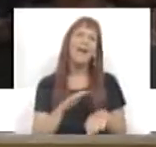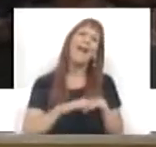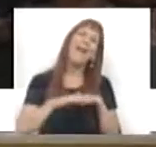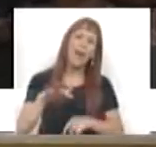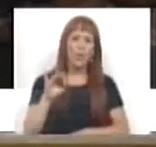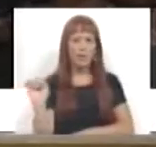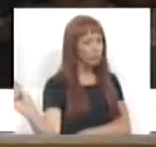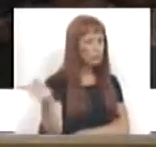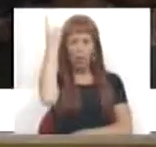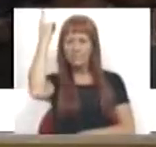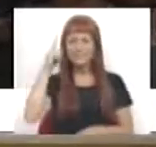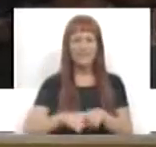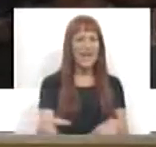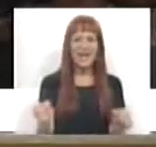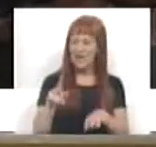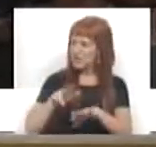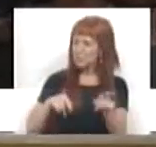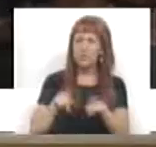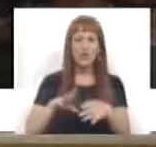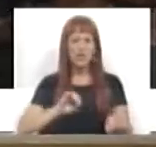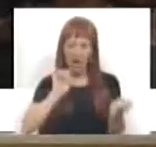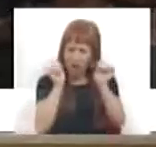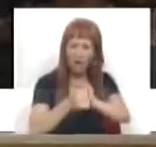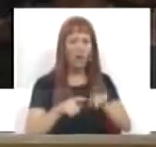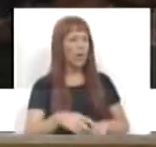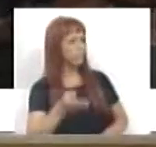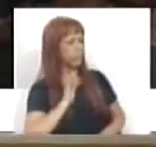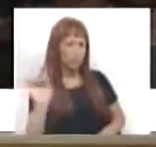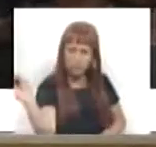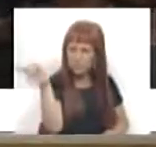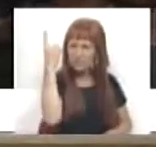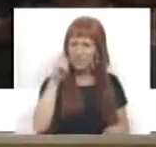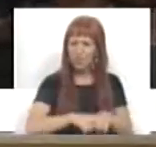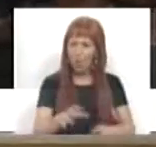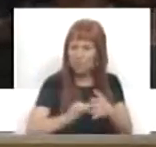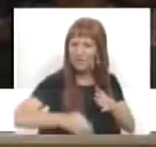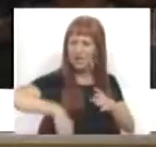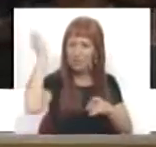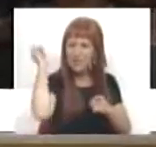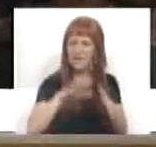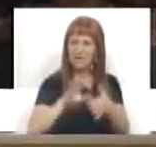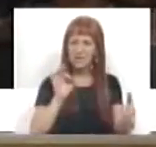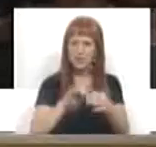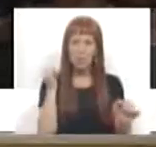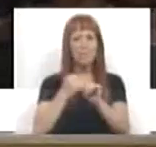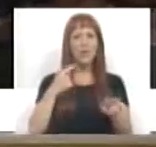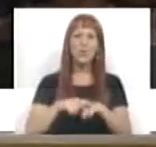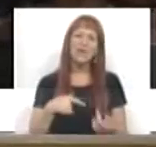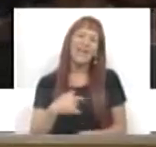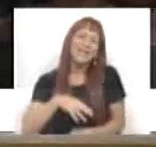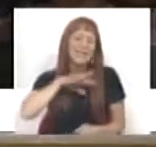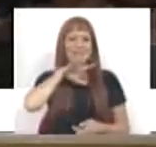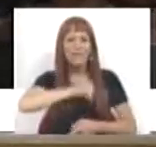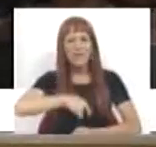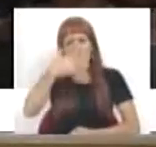dos 40. Ninguém nos espera convertidos ao inevitável ou finalmente encaixados no papel de tristes filhos